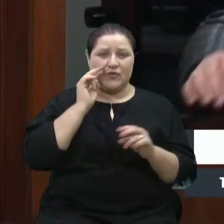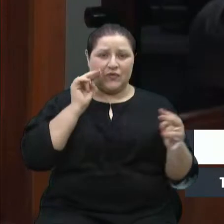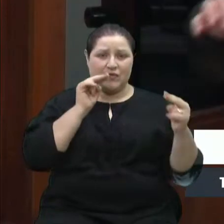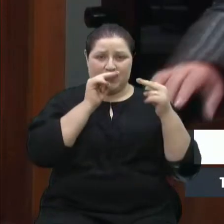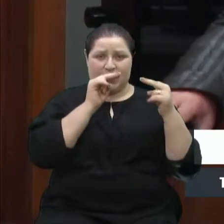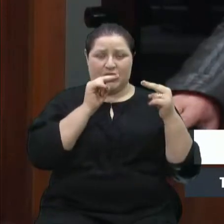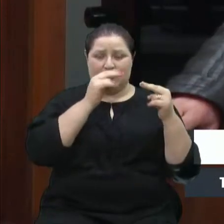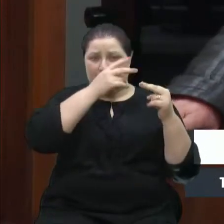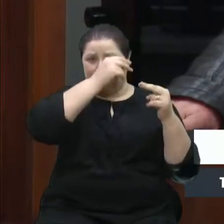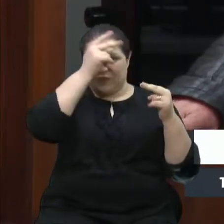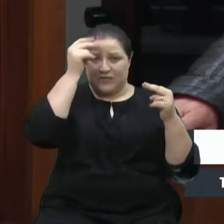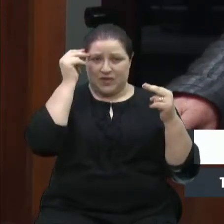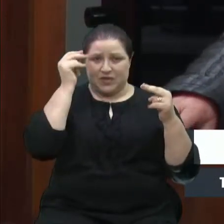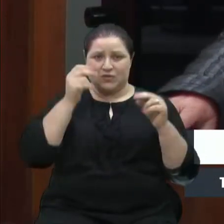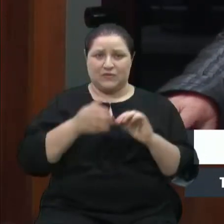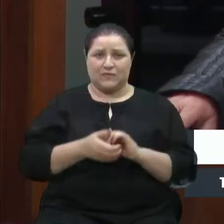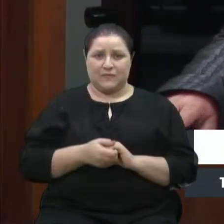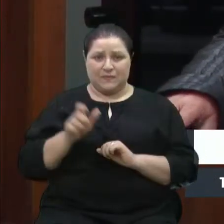né Essas